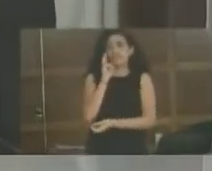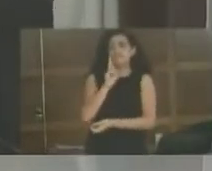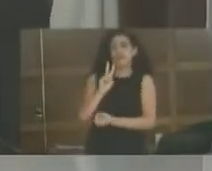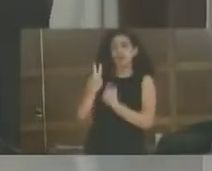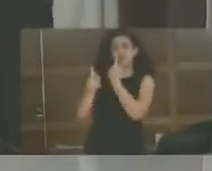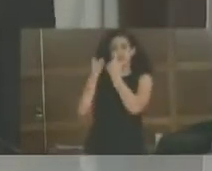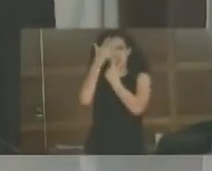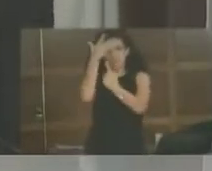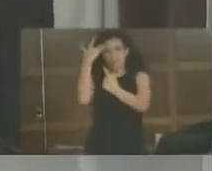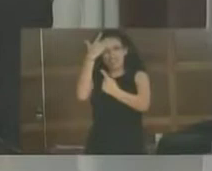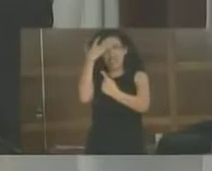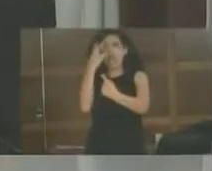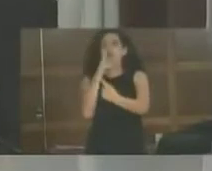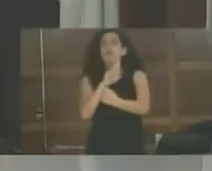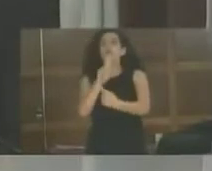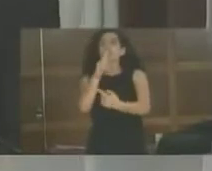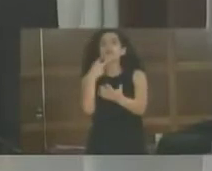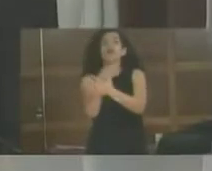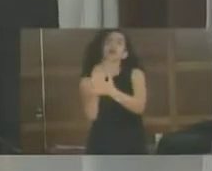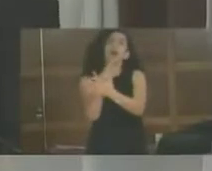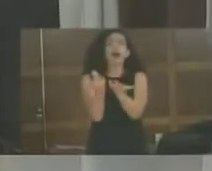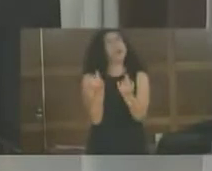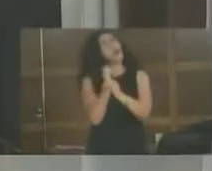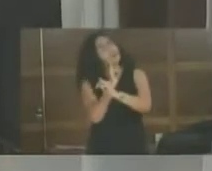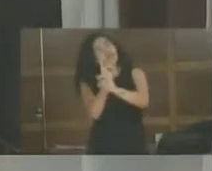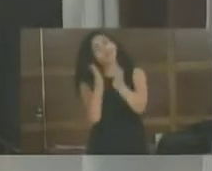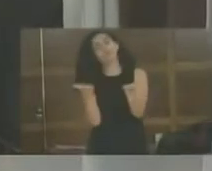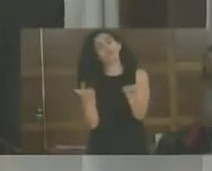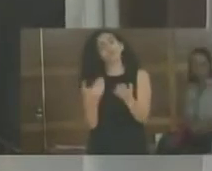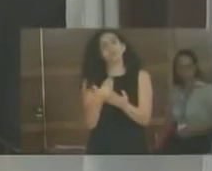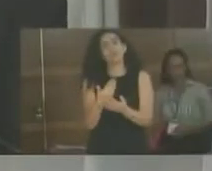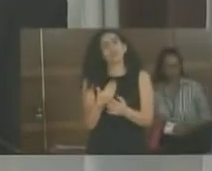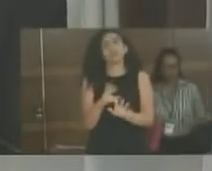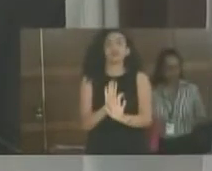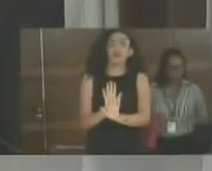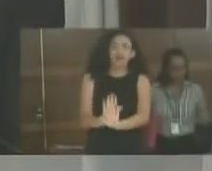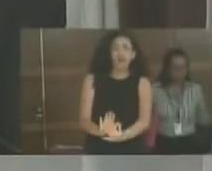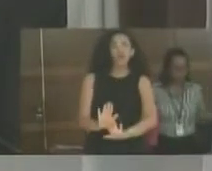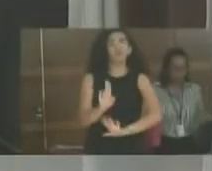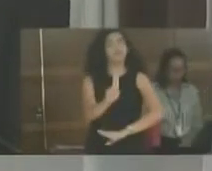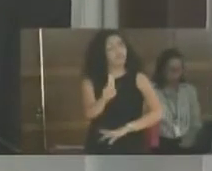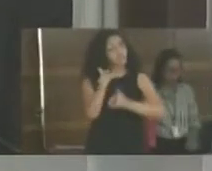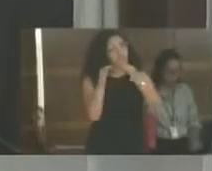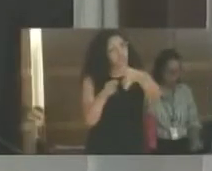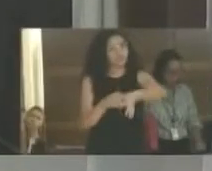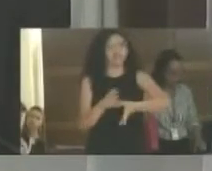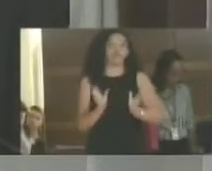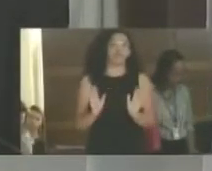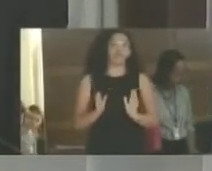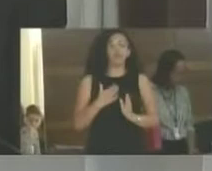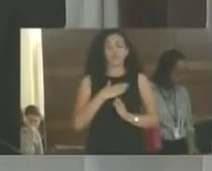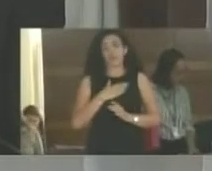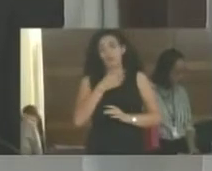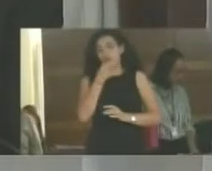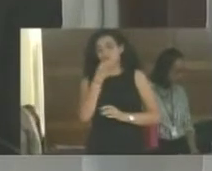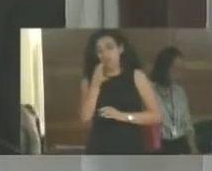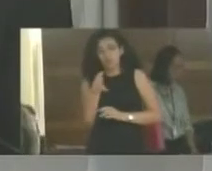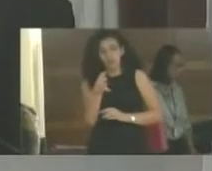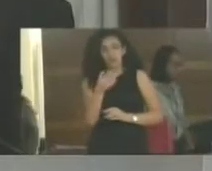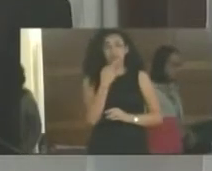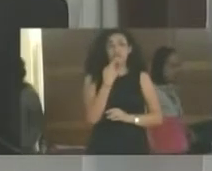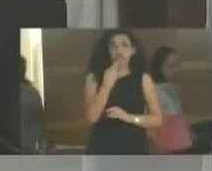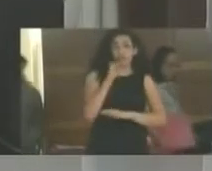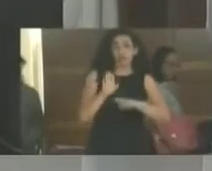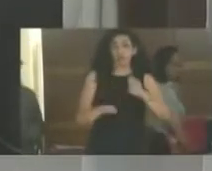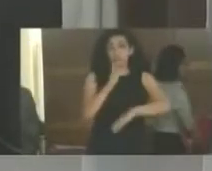meu irmão, isso é pra gente, porque é pra população. Então, vai aí né, a ideia, dizer que